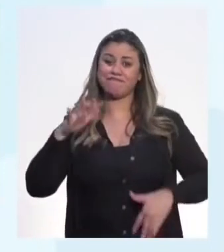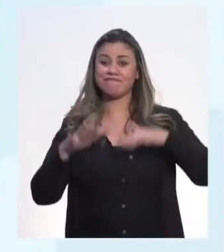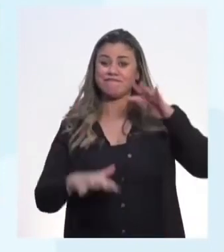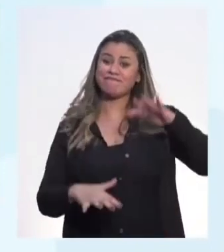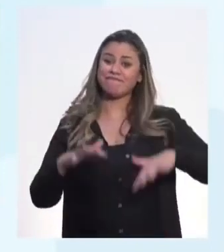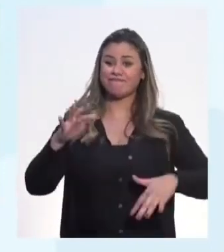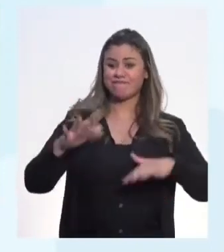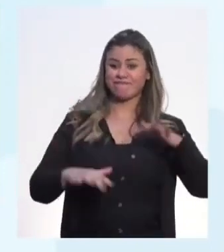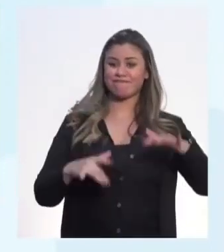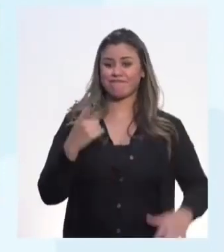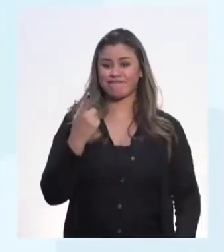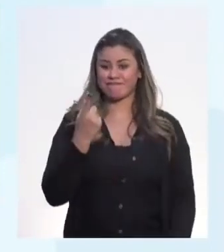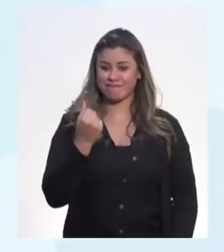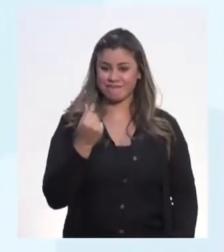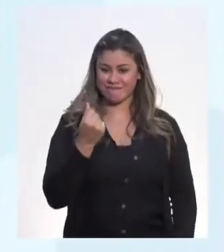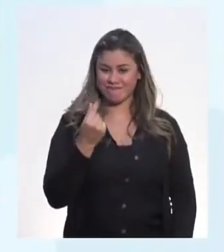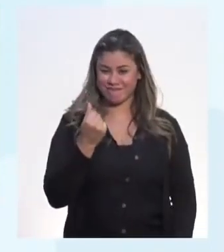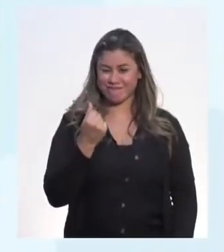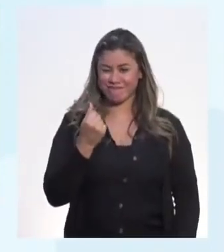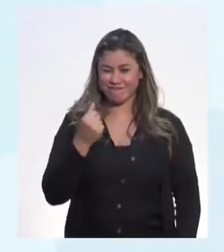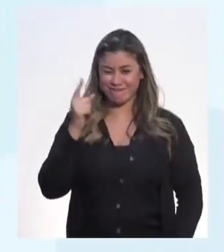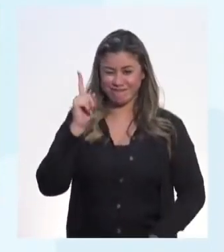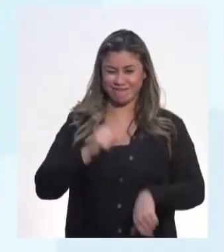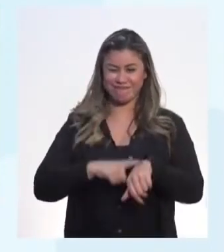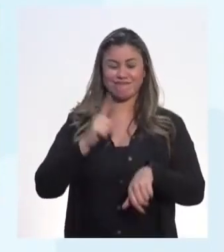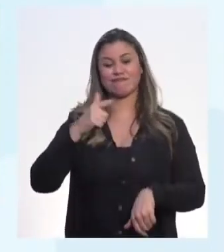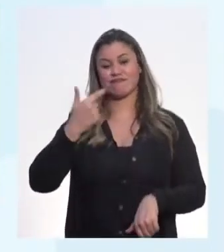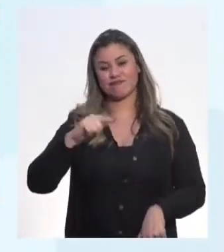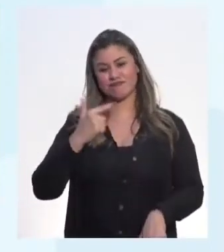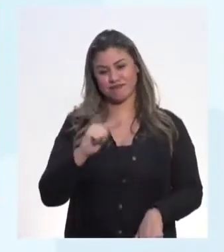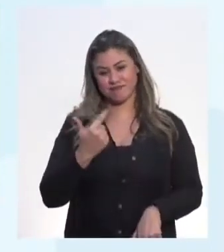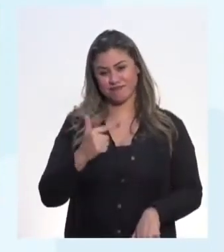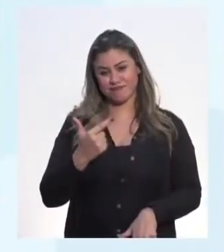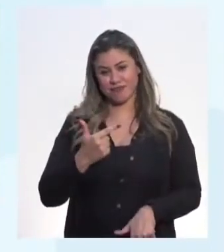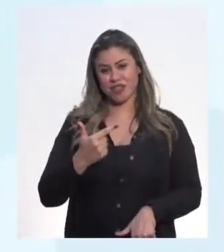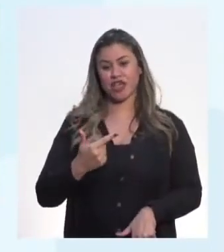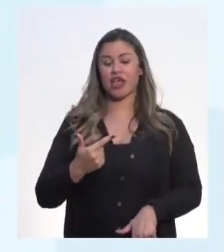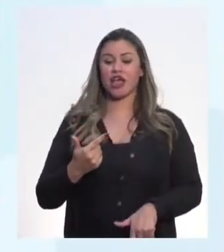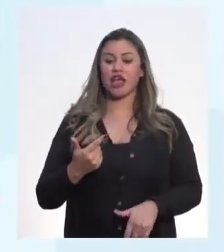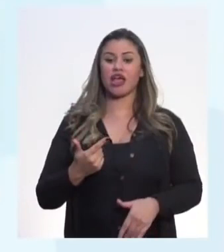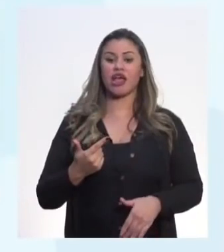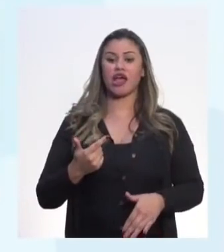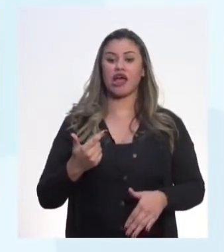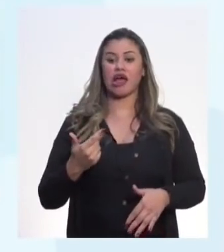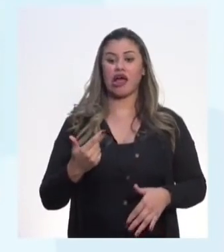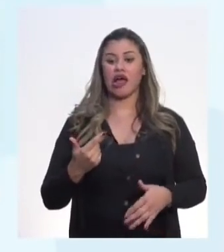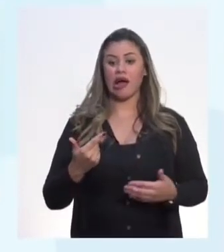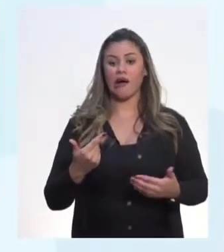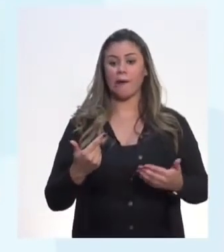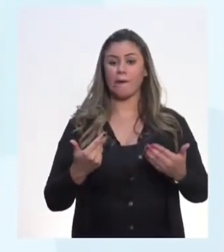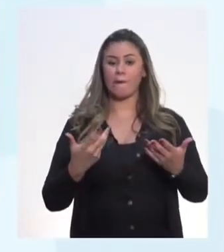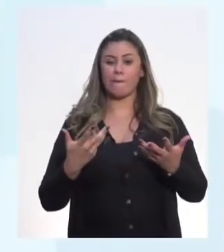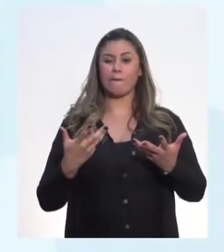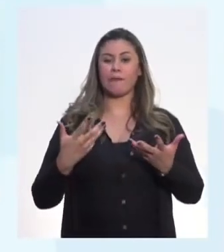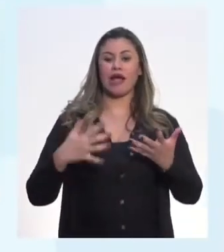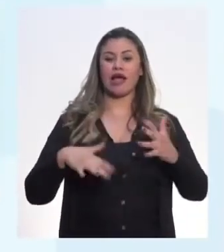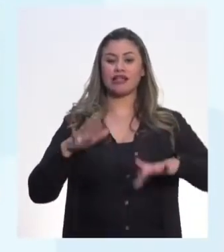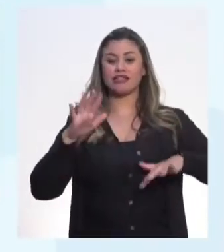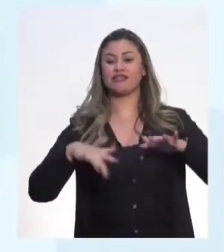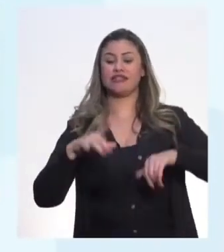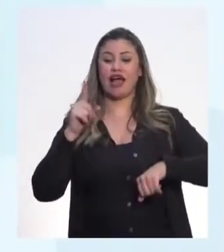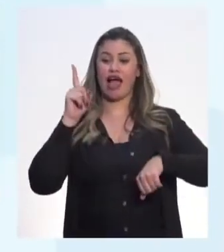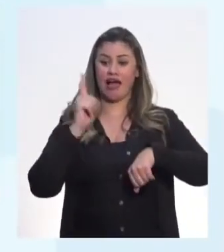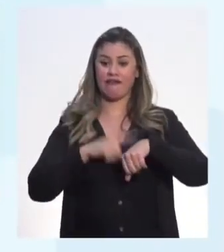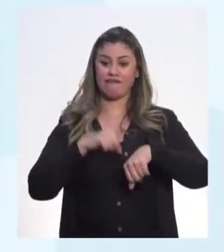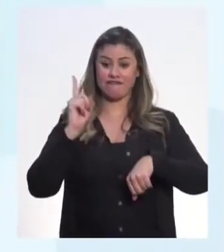sempre o a e ele será vantajoso porque depende da minha condição para adquirir e usar